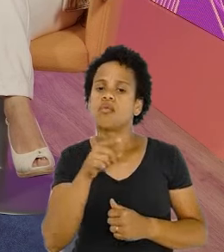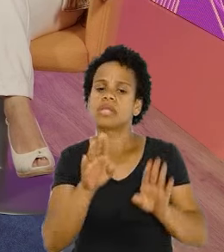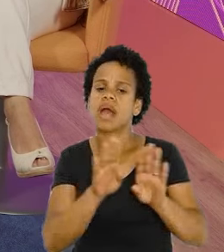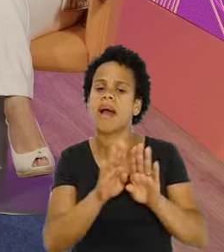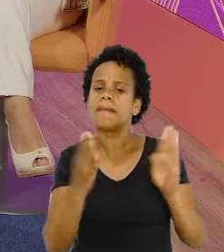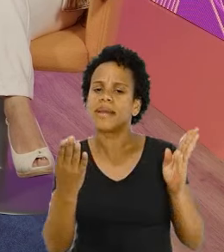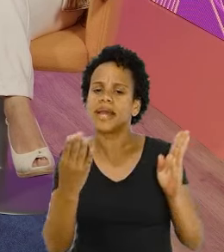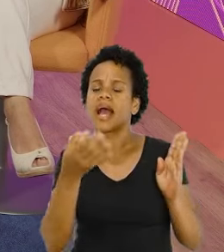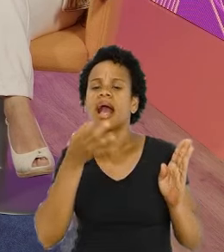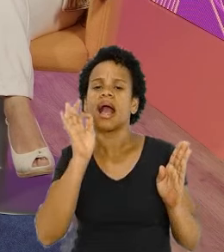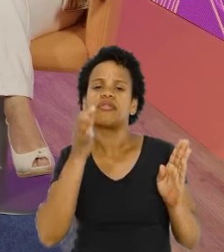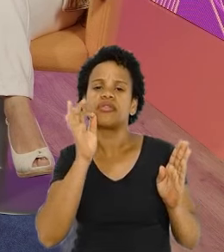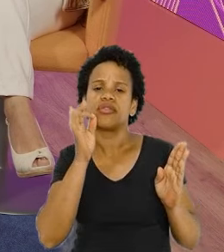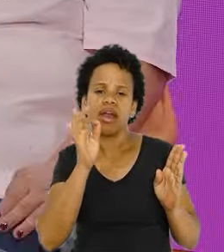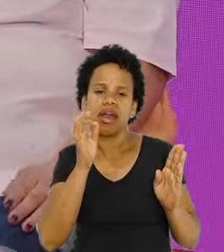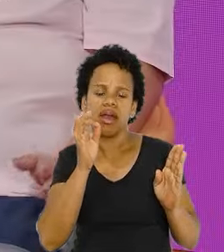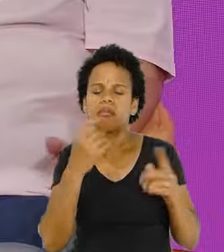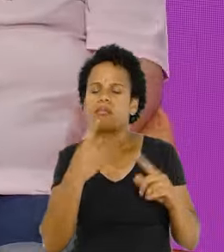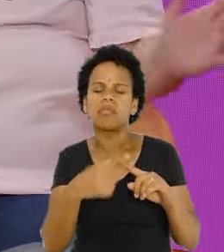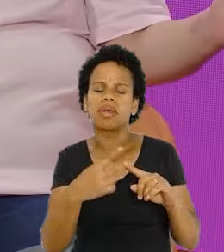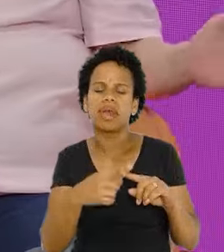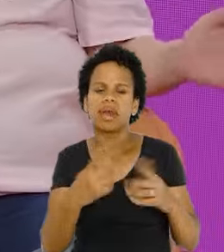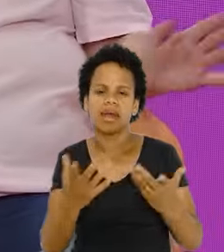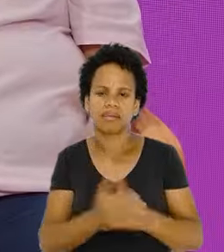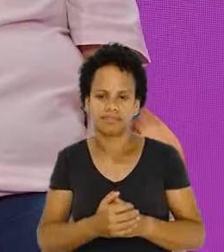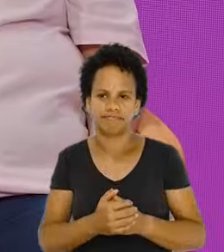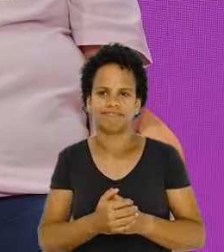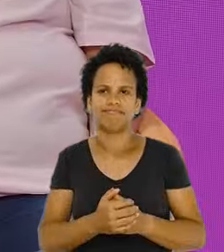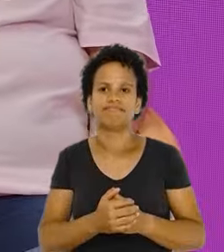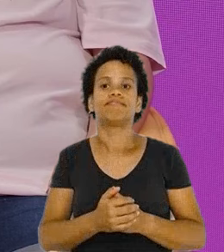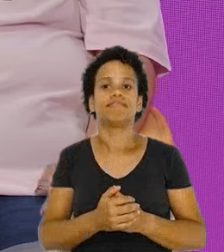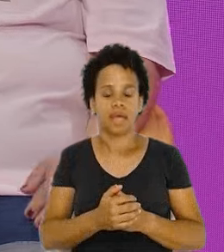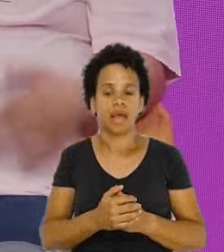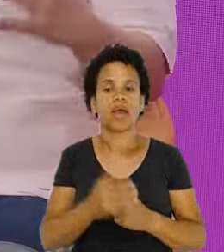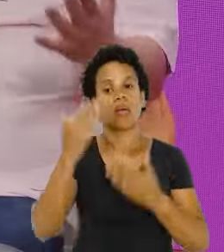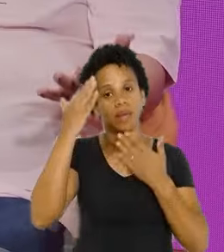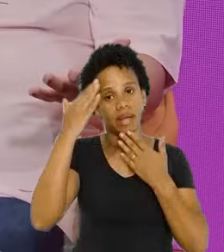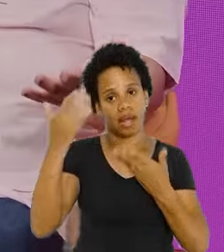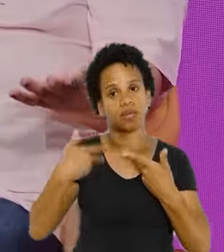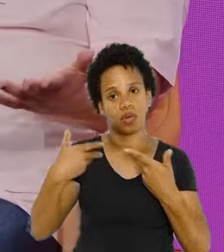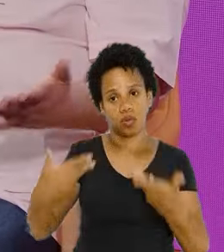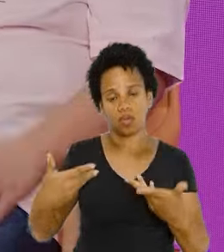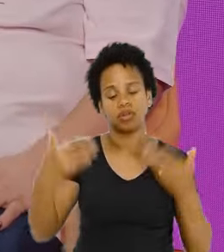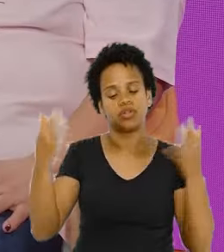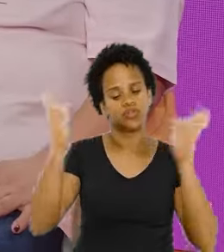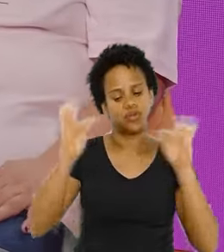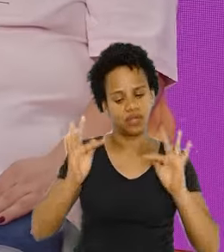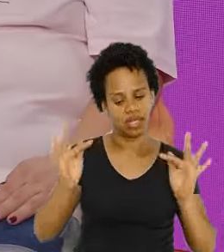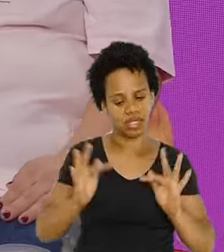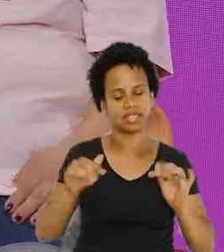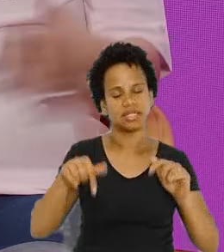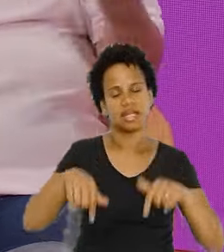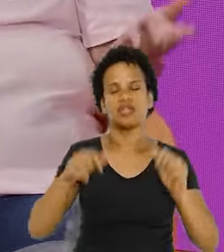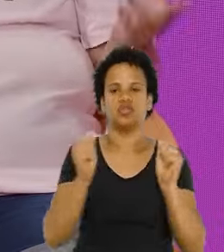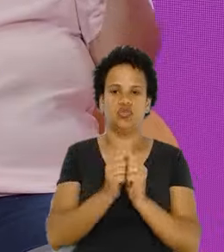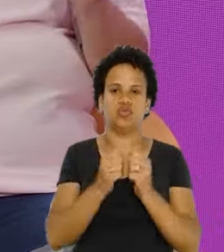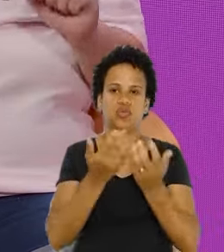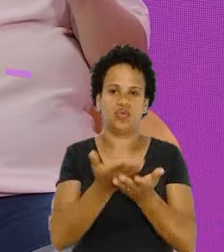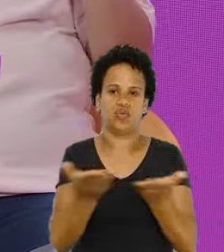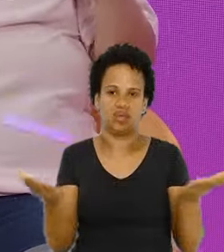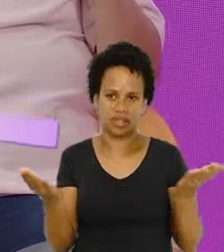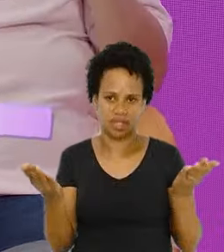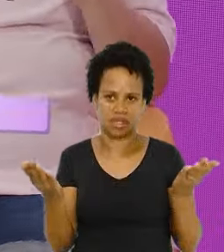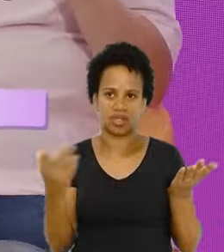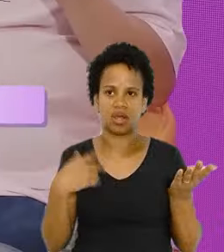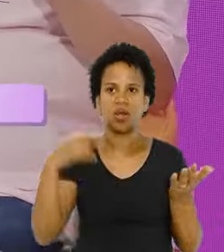cafeteria então é muito picato Fit né eu tô muito feliz de estô aqui com vocês vou contar um